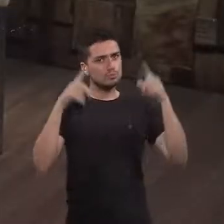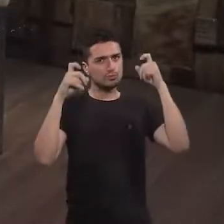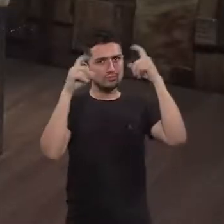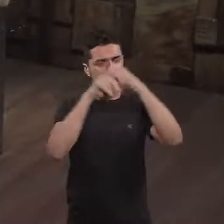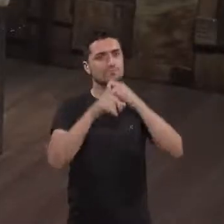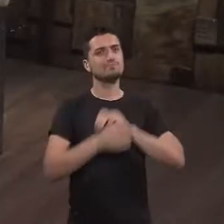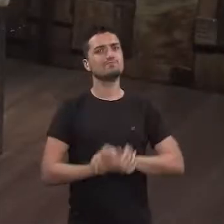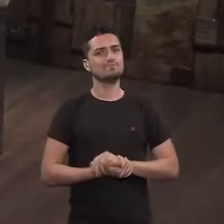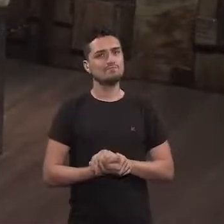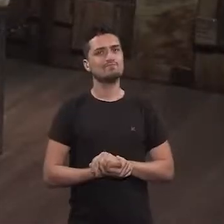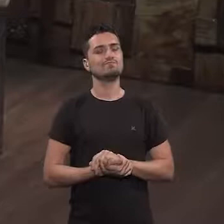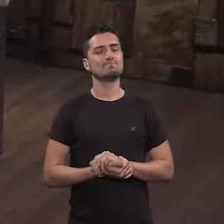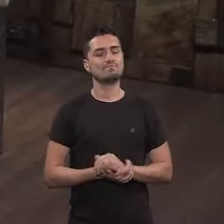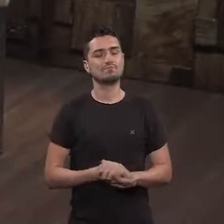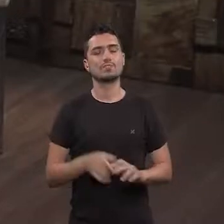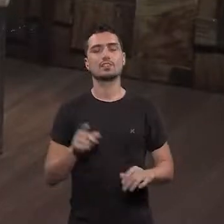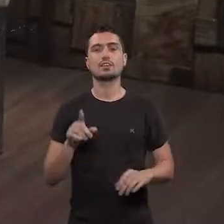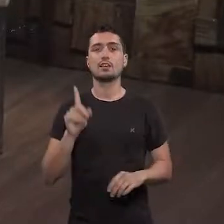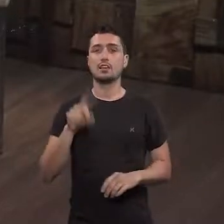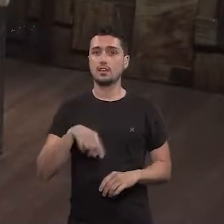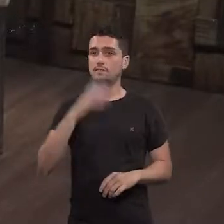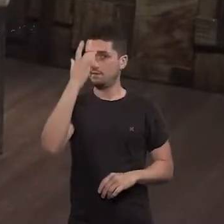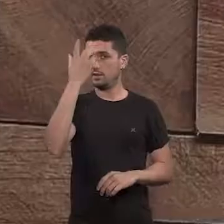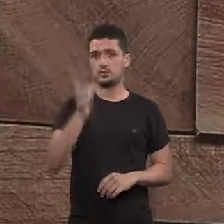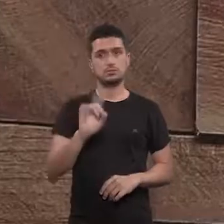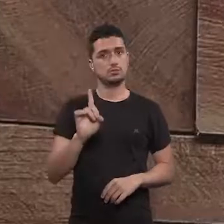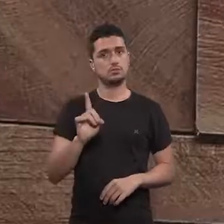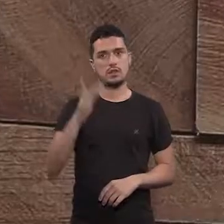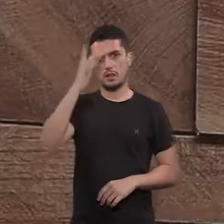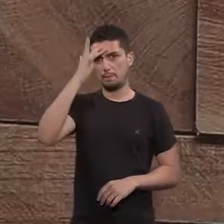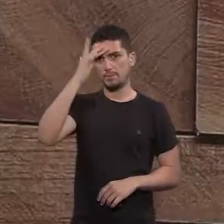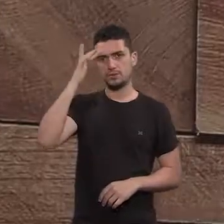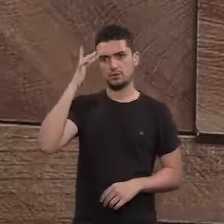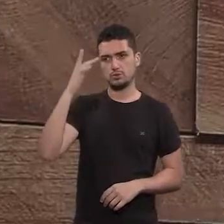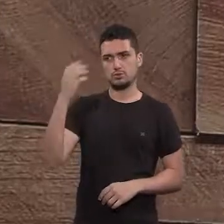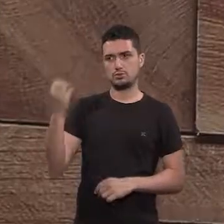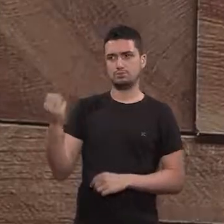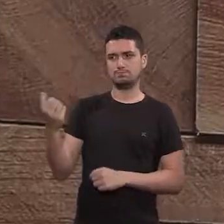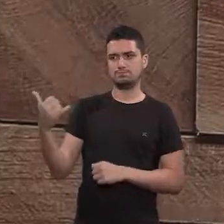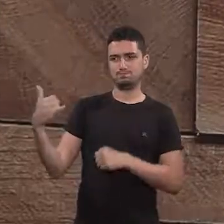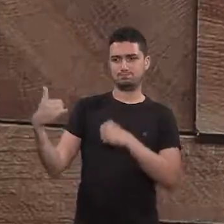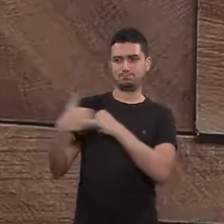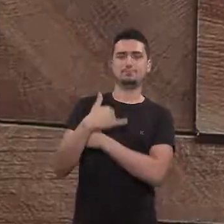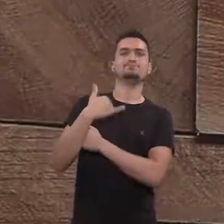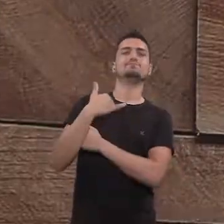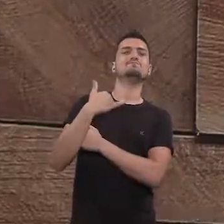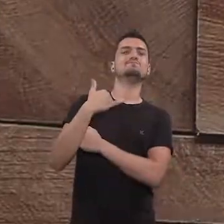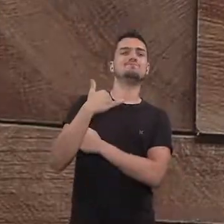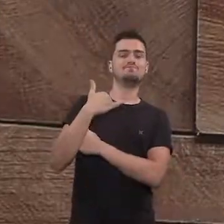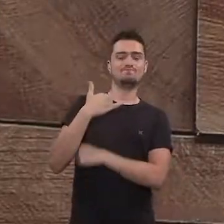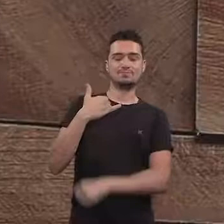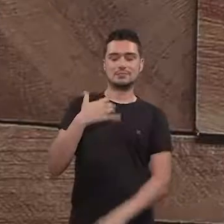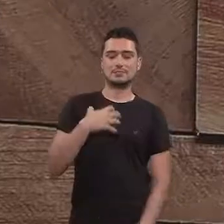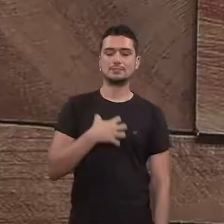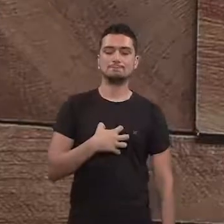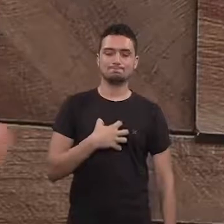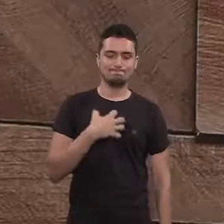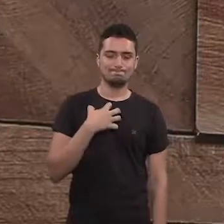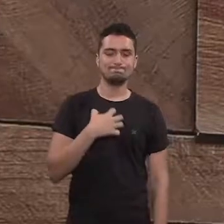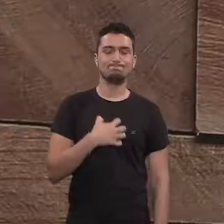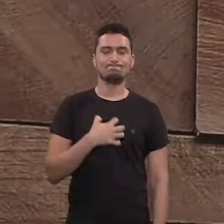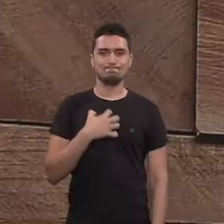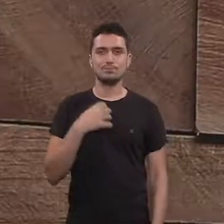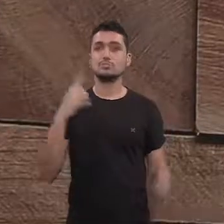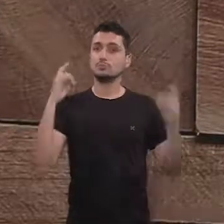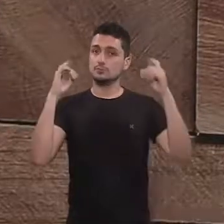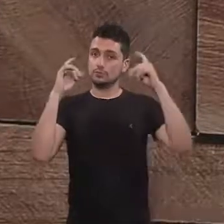é um processo. O perdão não é fácil. É verdade isso. Alguém que machucou profundamente, que magoou terrivelmente, uma situação